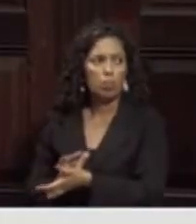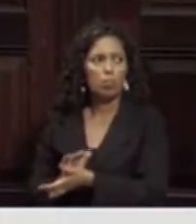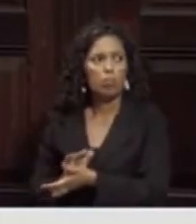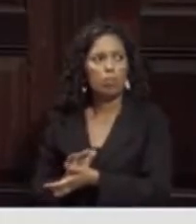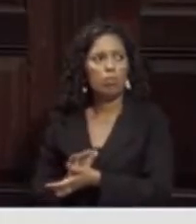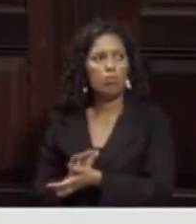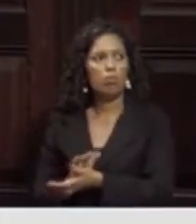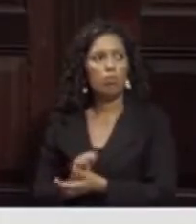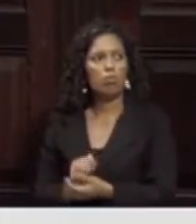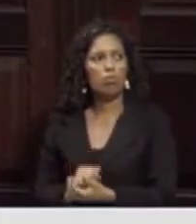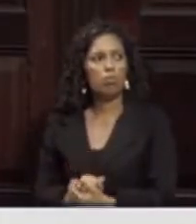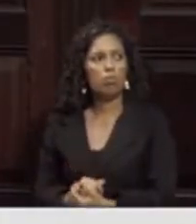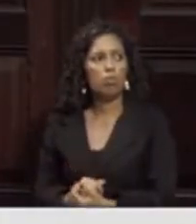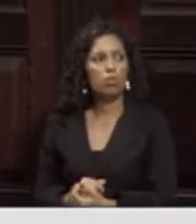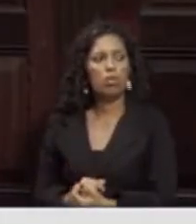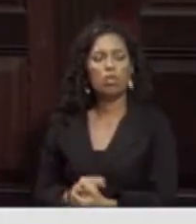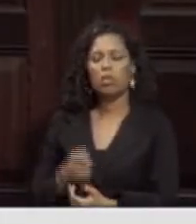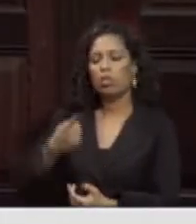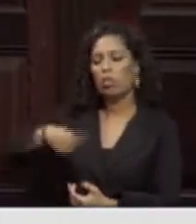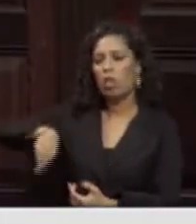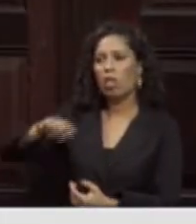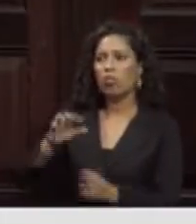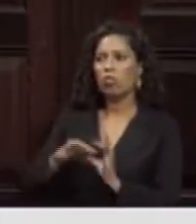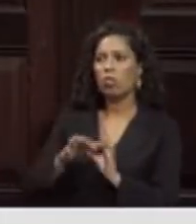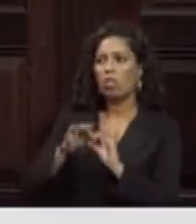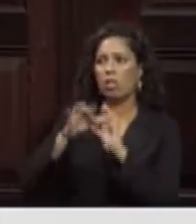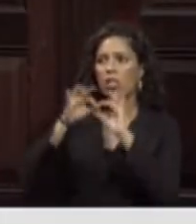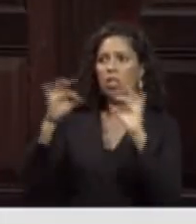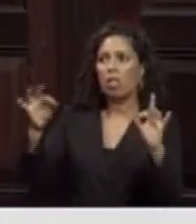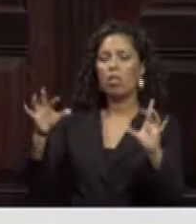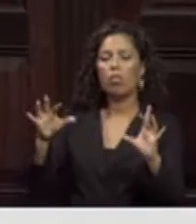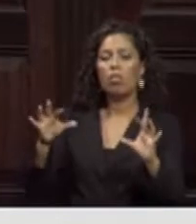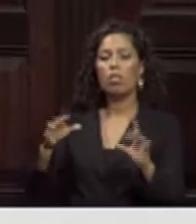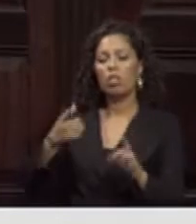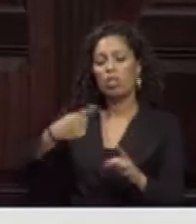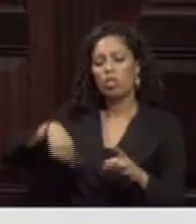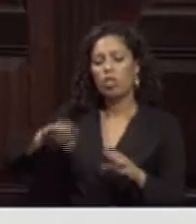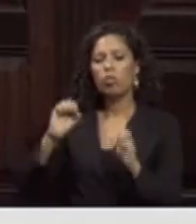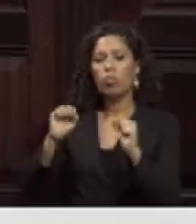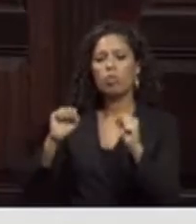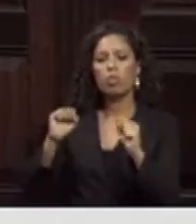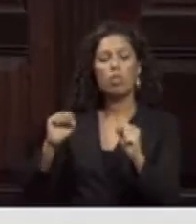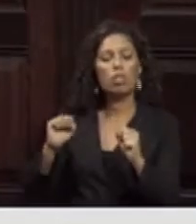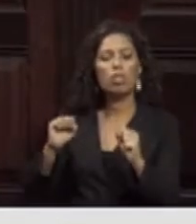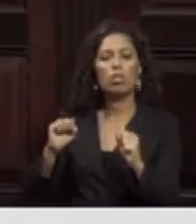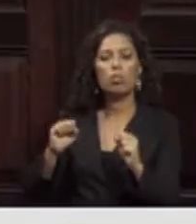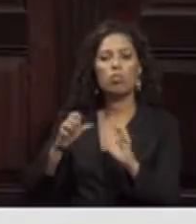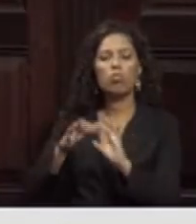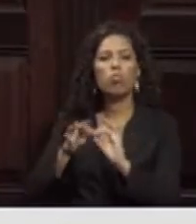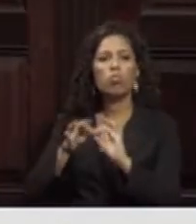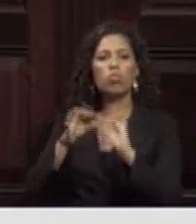especialmente à juventude negra. Viva a democracia! Pelo combate a toda e qualquer forma de violência.